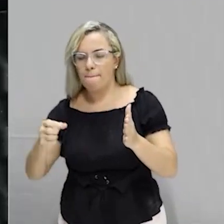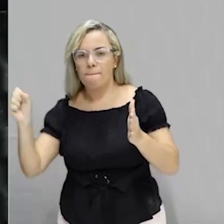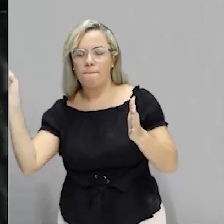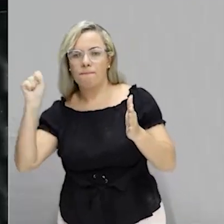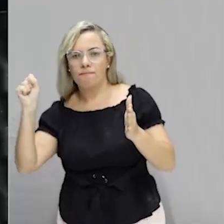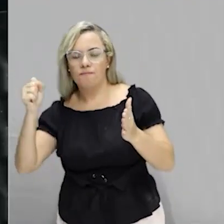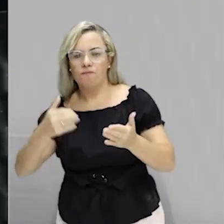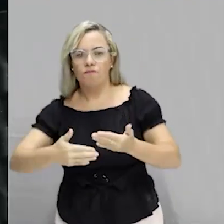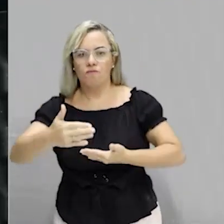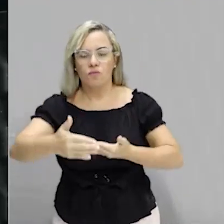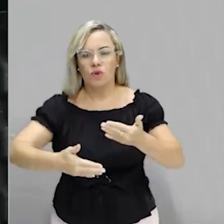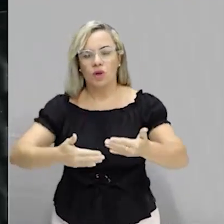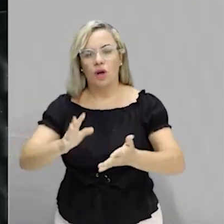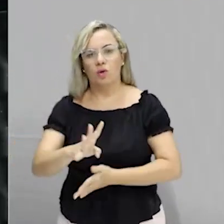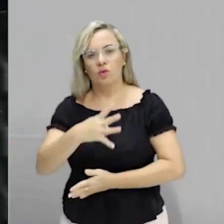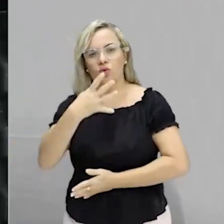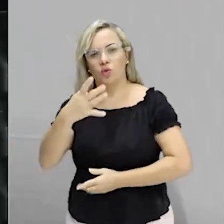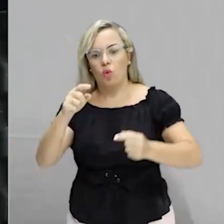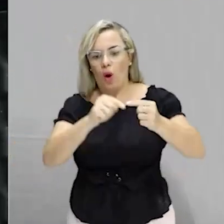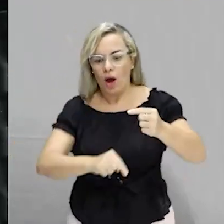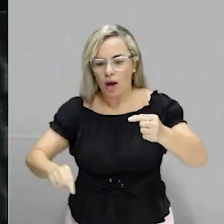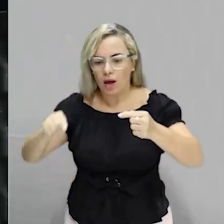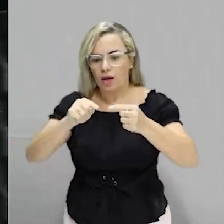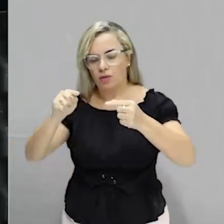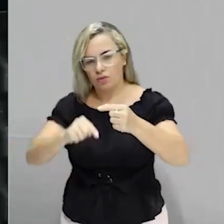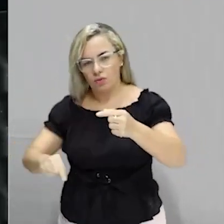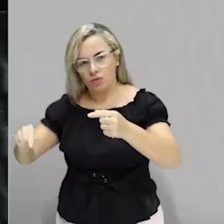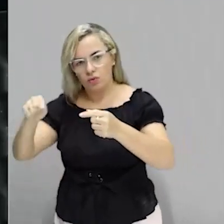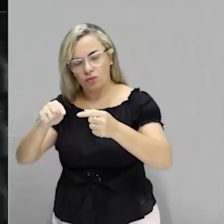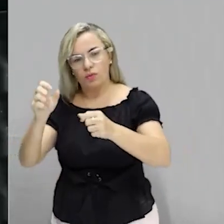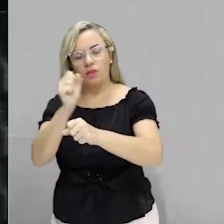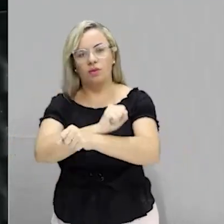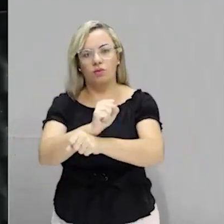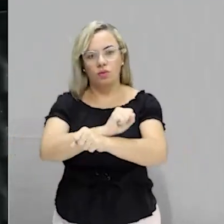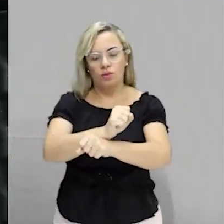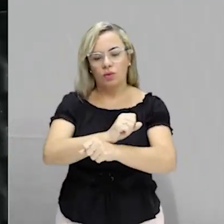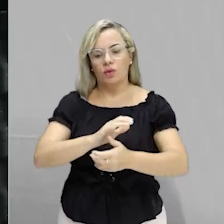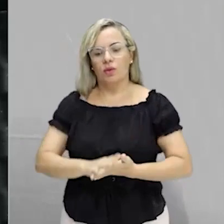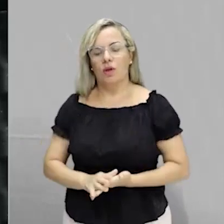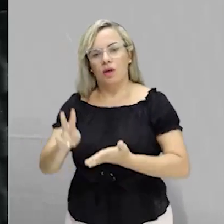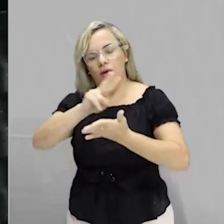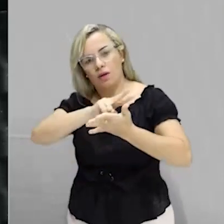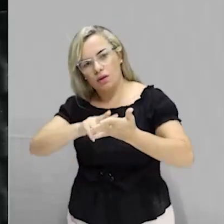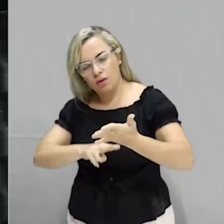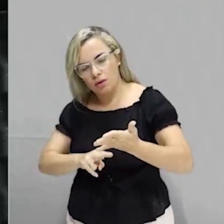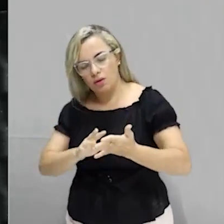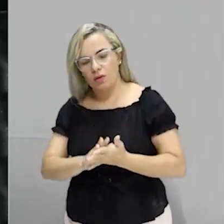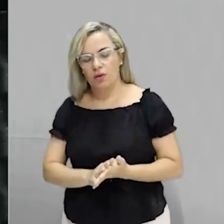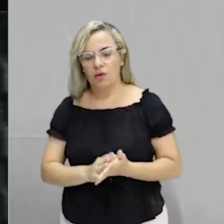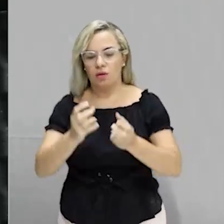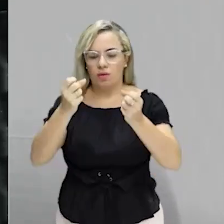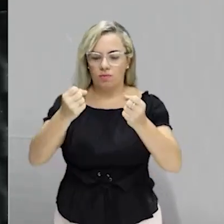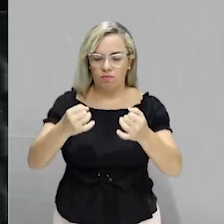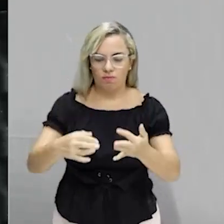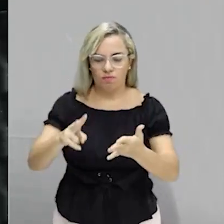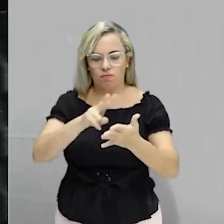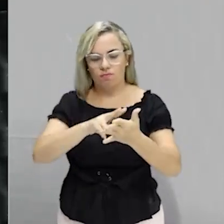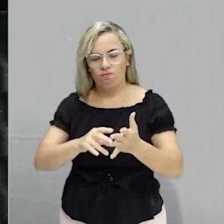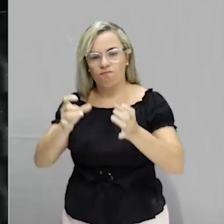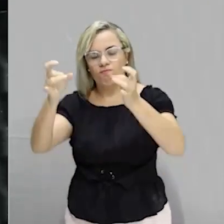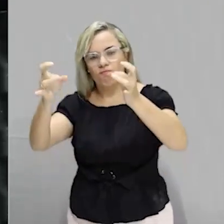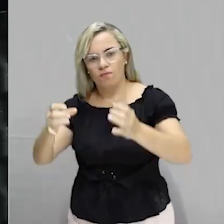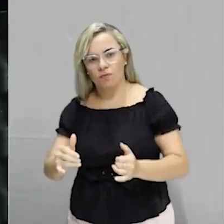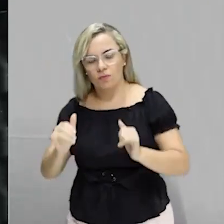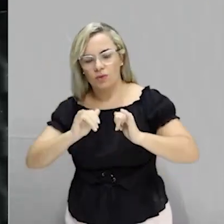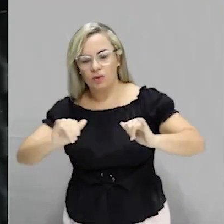para trocar os 4 pneus? Então veja, como eu te disse, né, a leitura aí já está bem cheia de detalhes, de